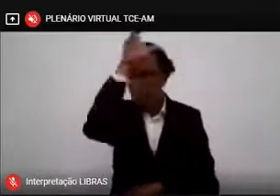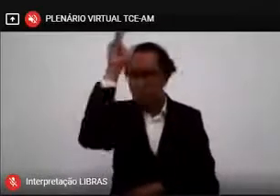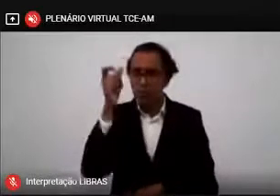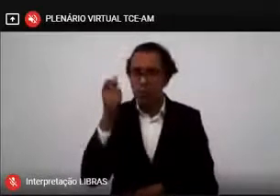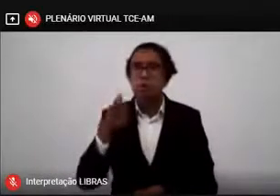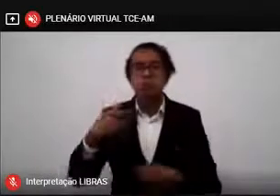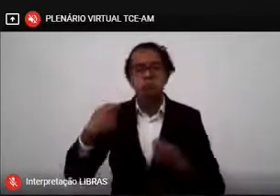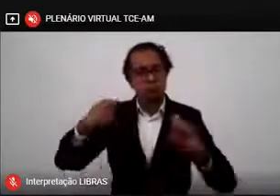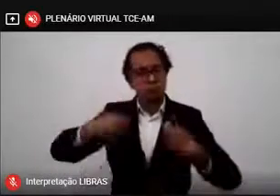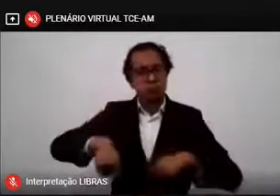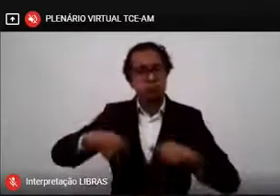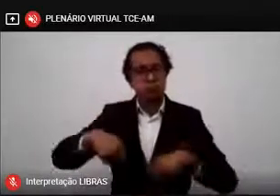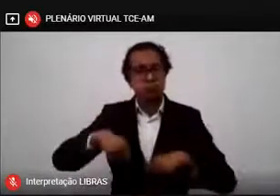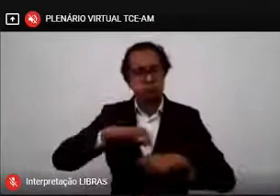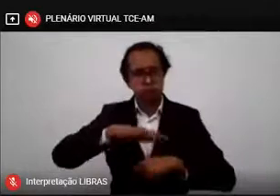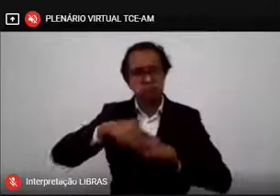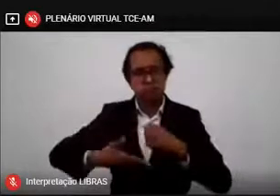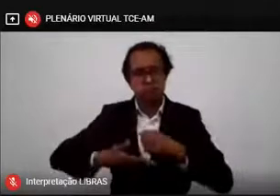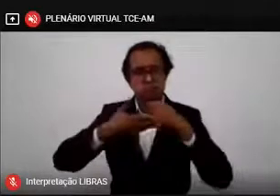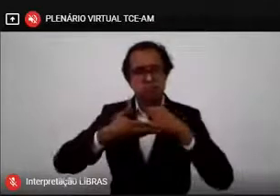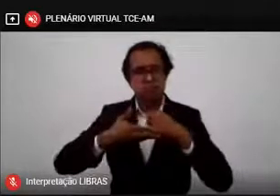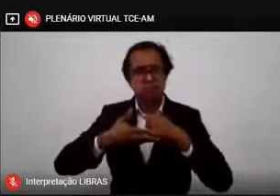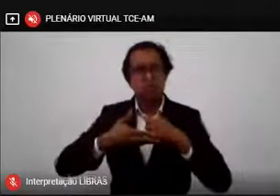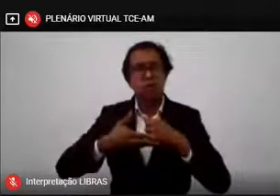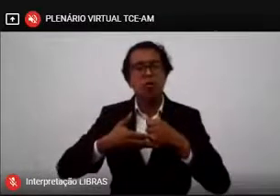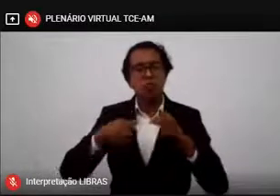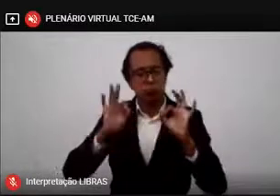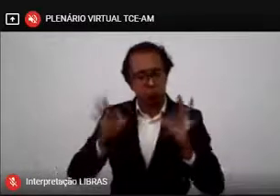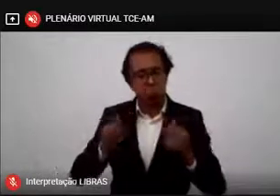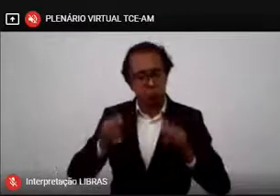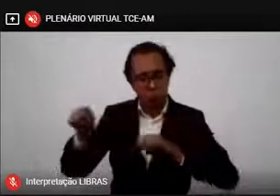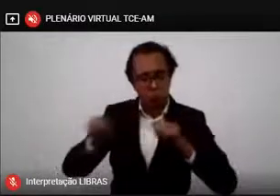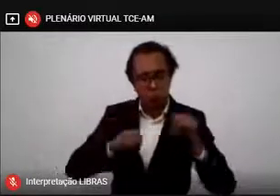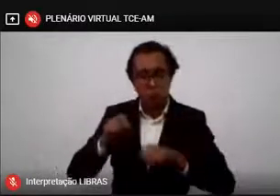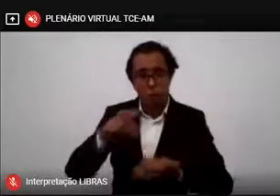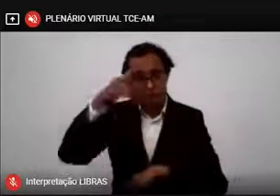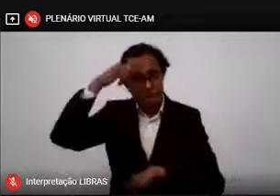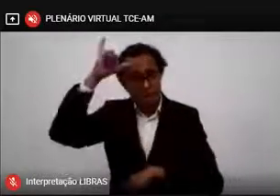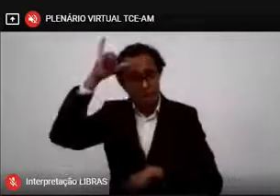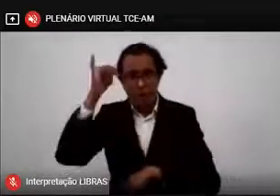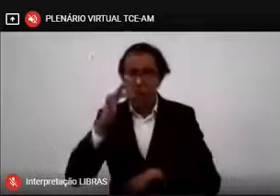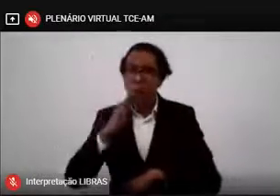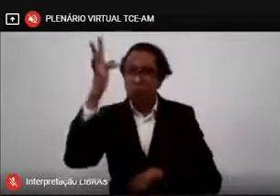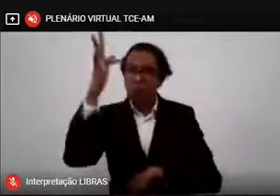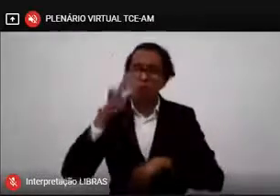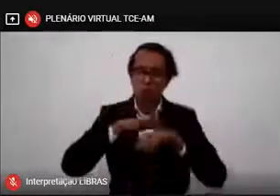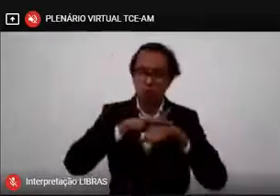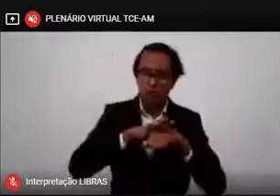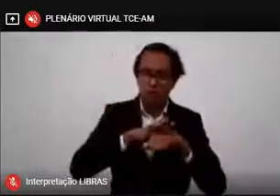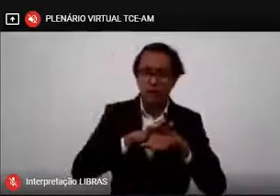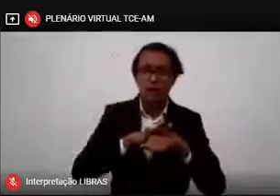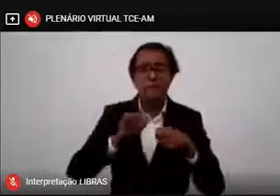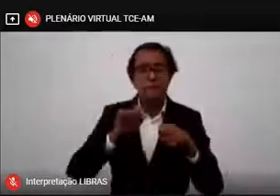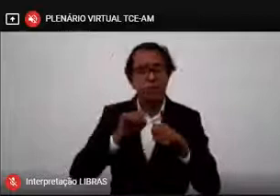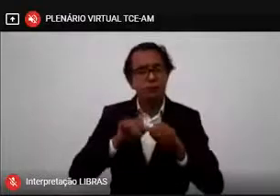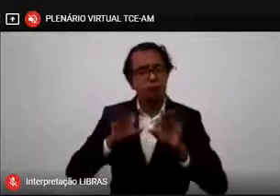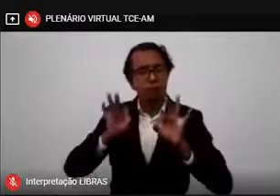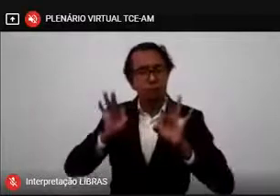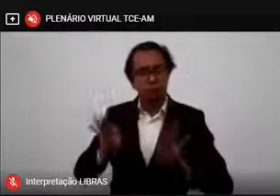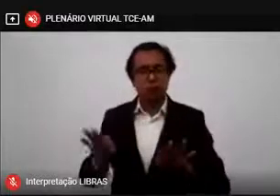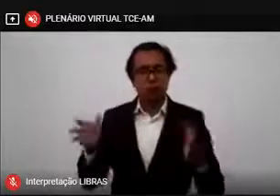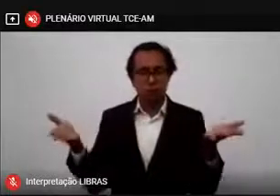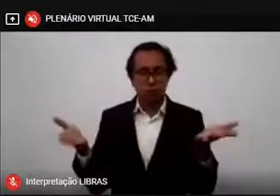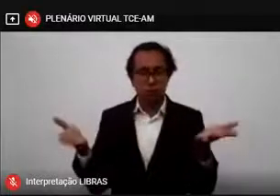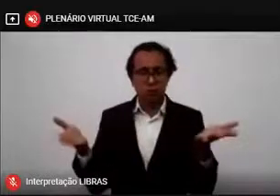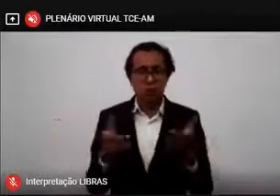estabilidade ecológica do planeta, para evitar futuras pandemias, para a estabilidade climática do planeta, para a manutenção da grande